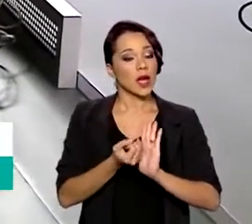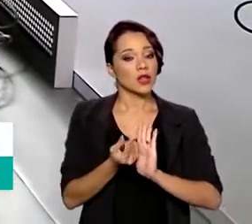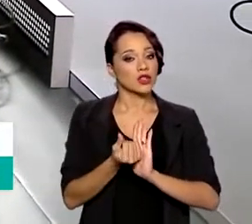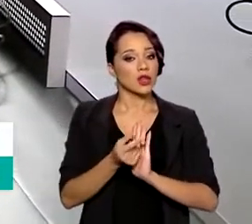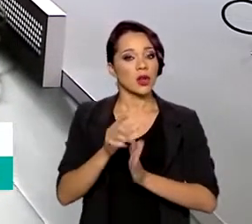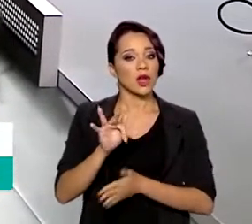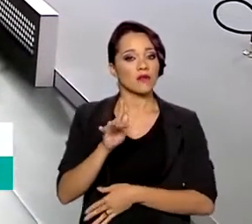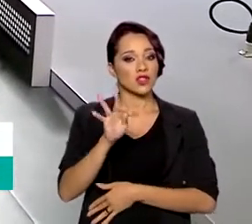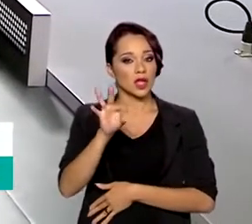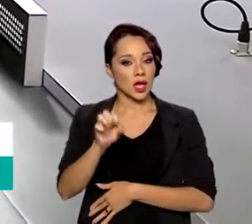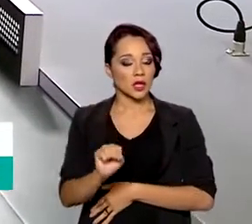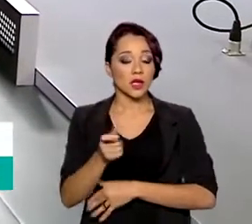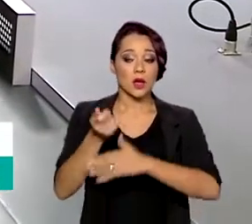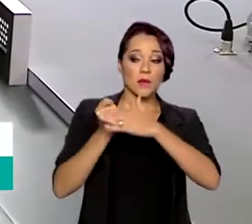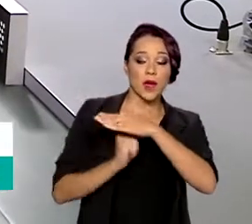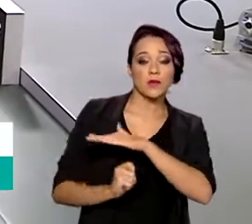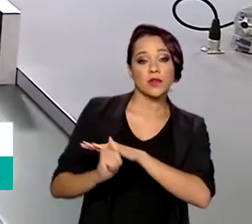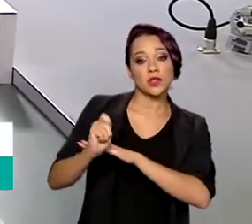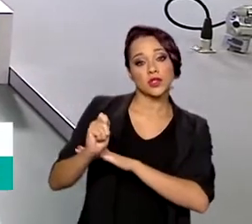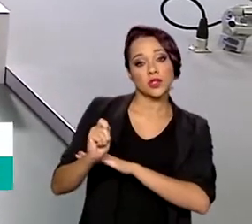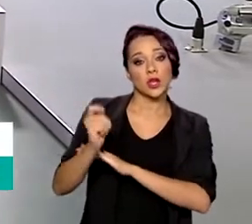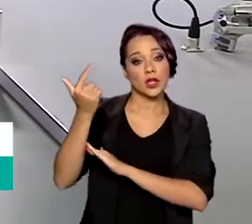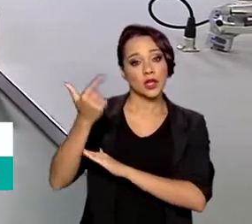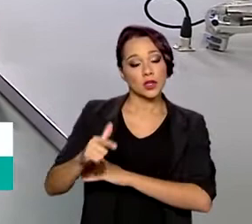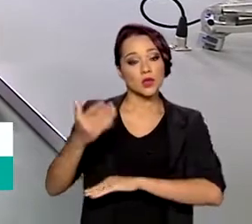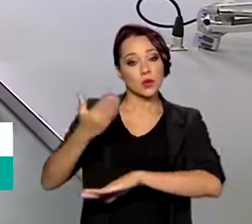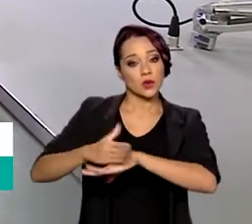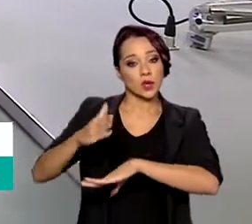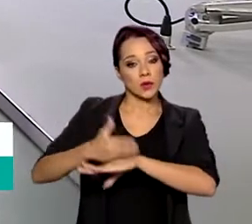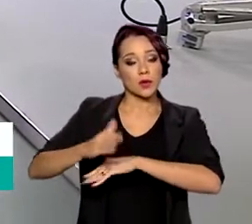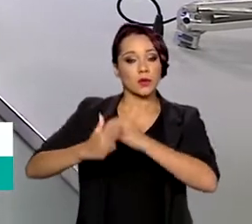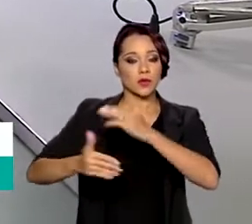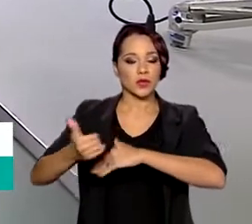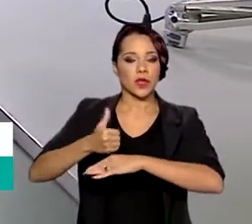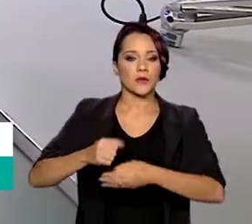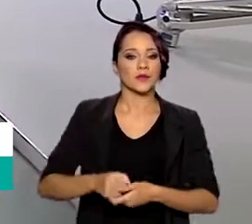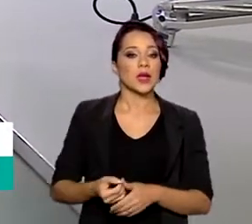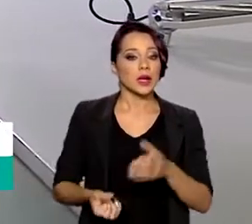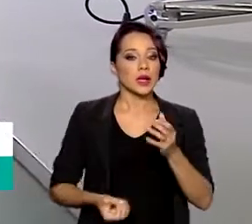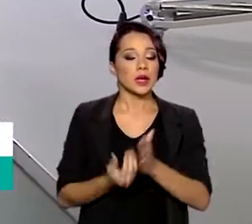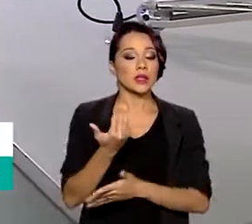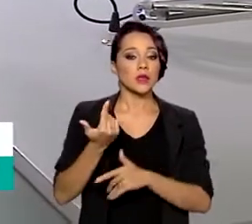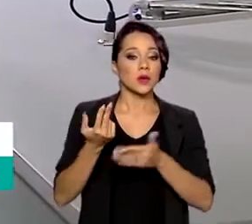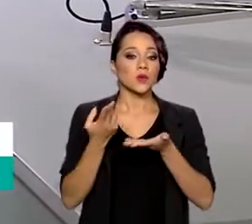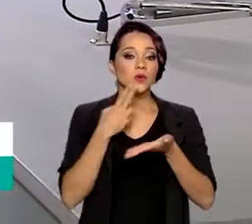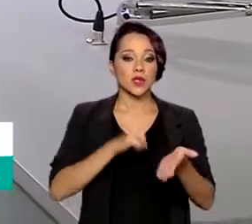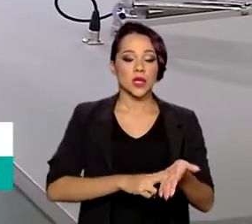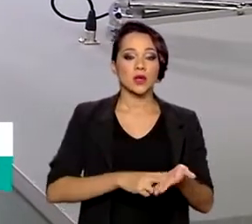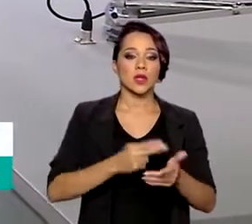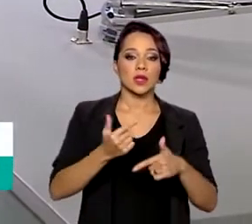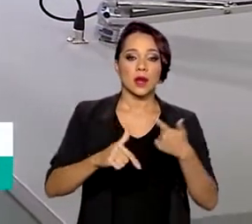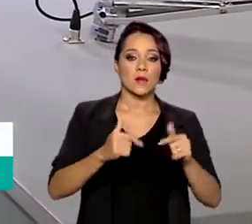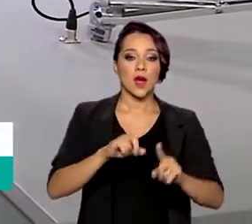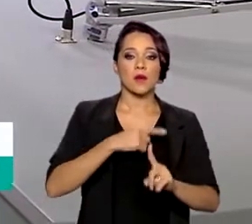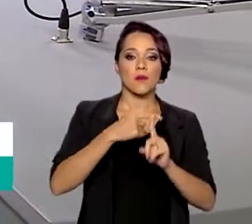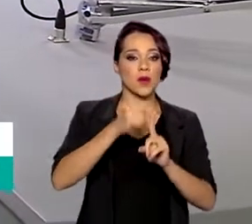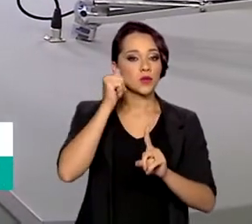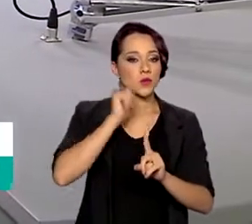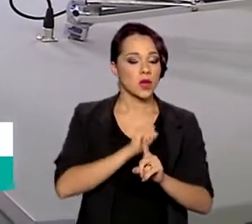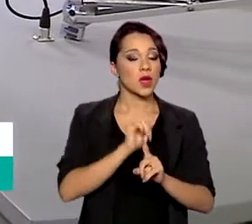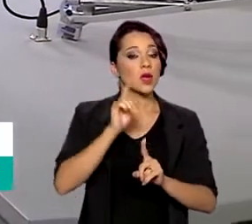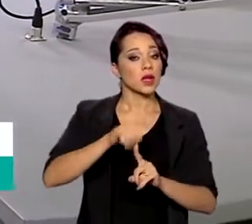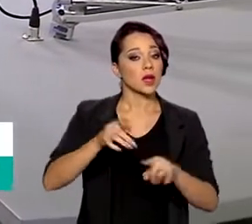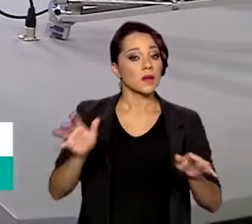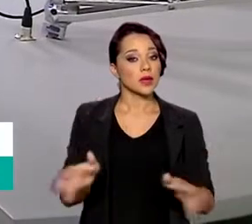Fundo de Garantia para investir na sua qualificação. A criação do selo Emprega Mais Mulher, com o objetivo de incentivar